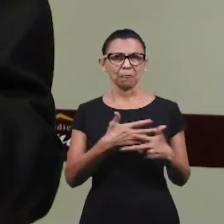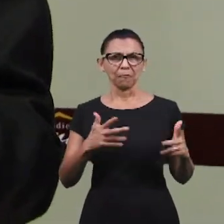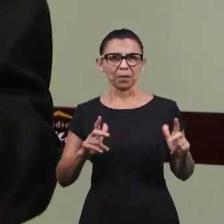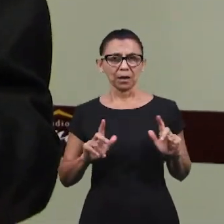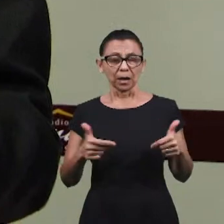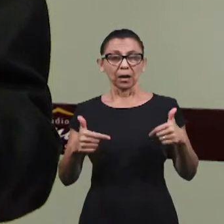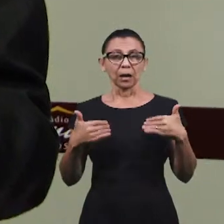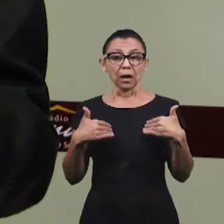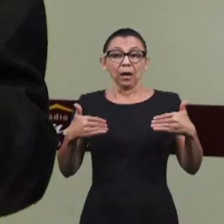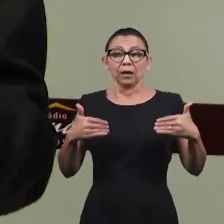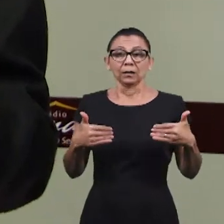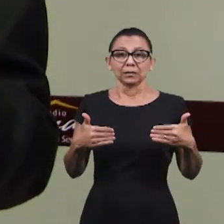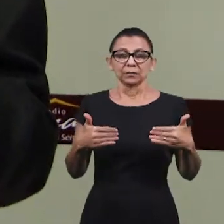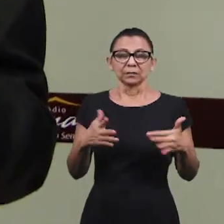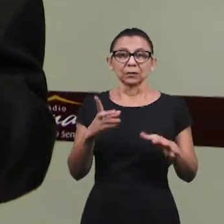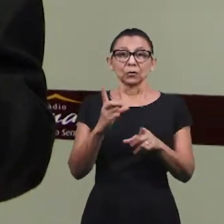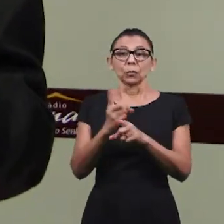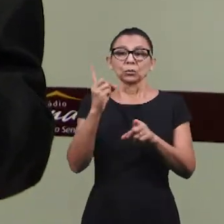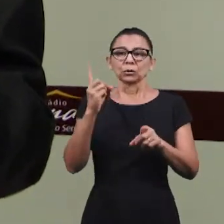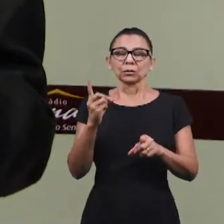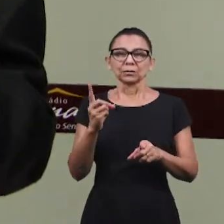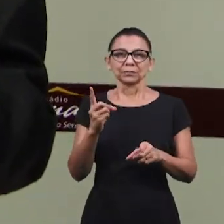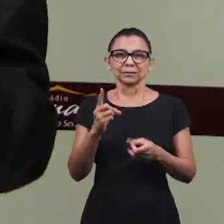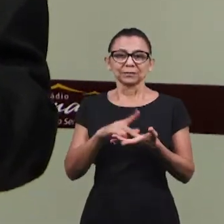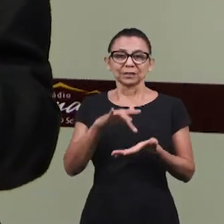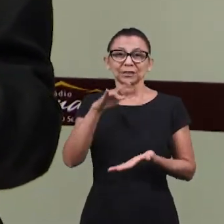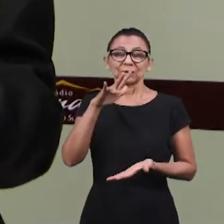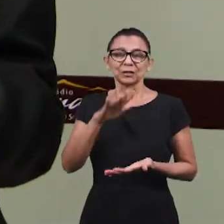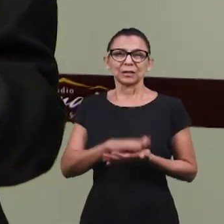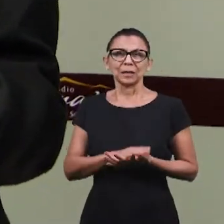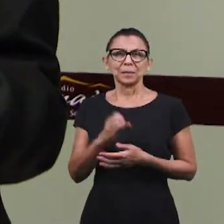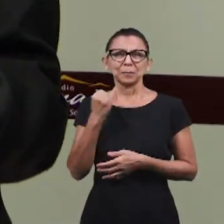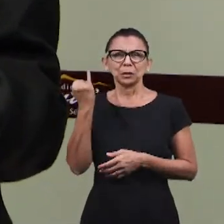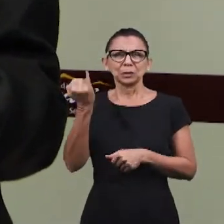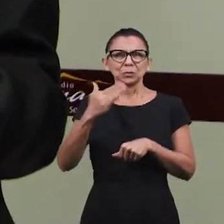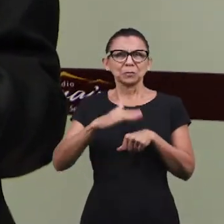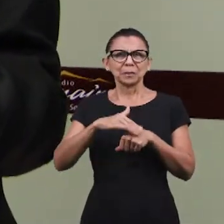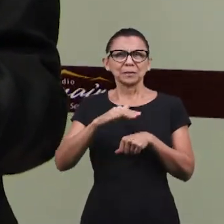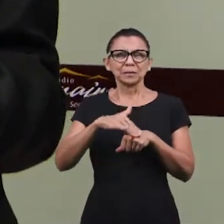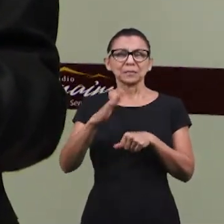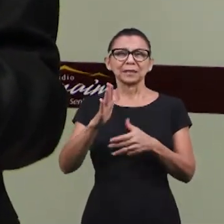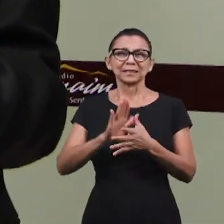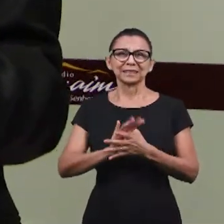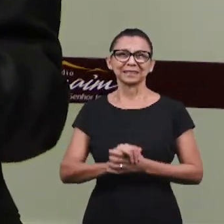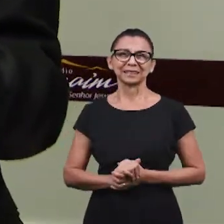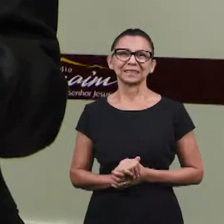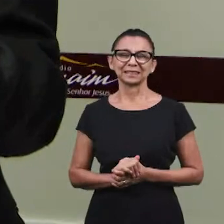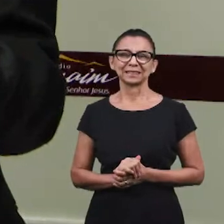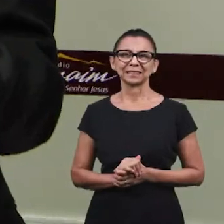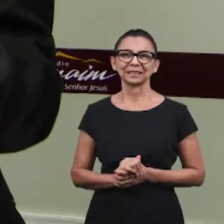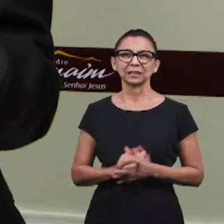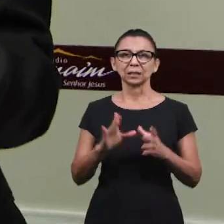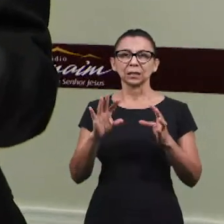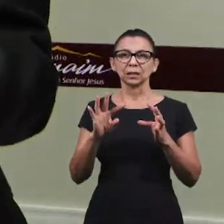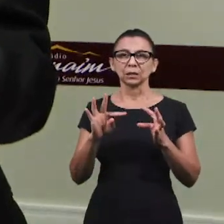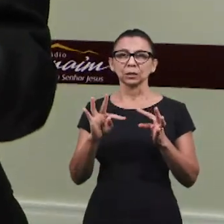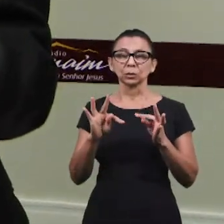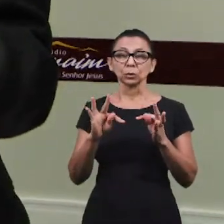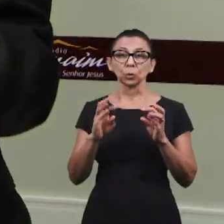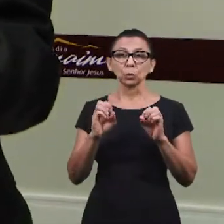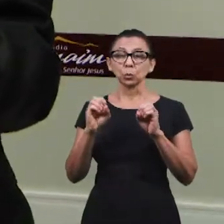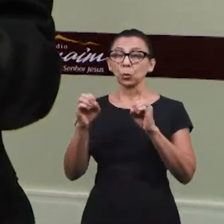homem teve quando achou o tesouro, a mais importante que você colocou é exatamente essa: guardar a palavra